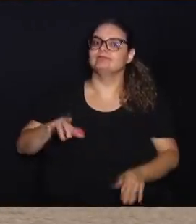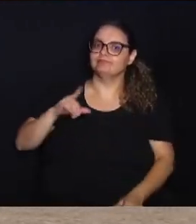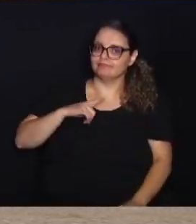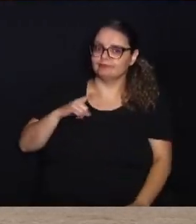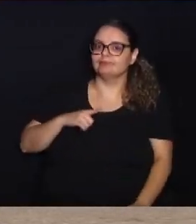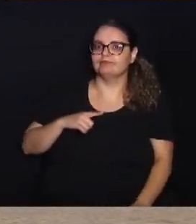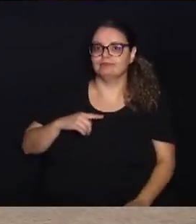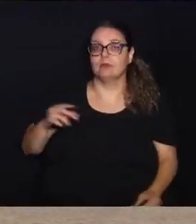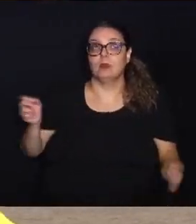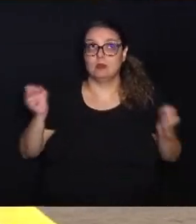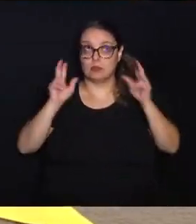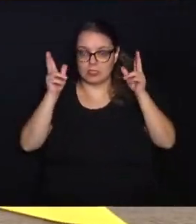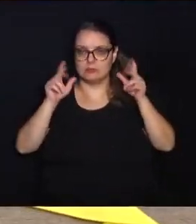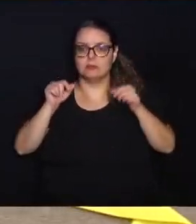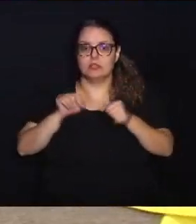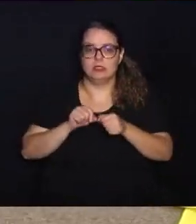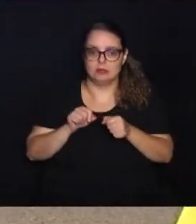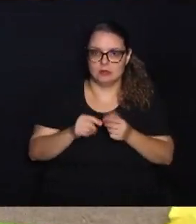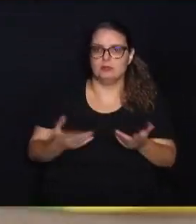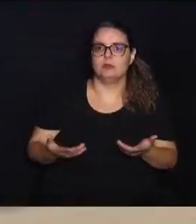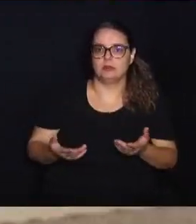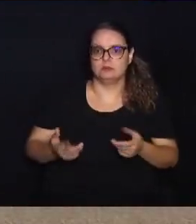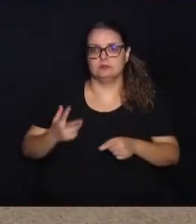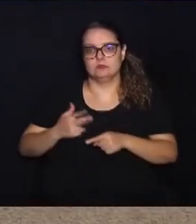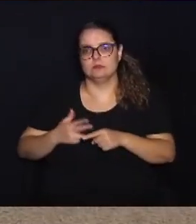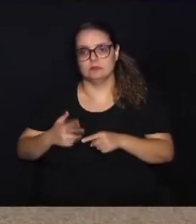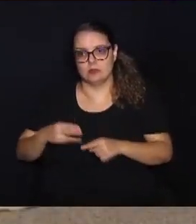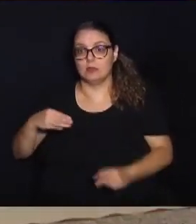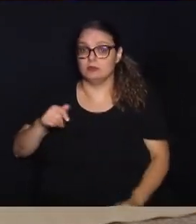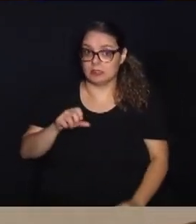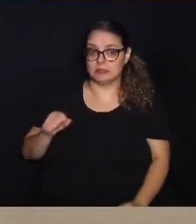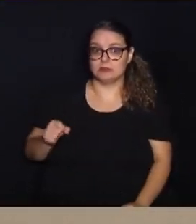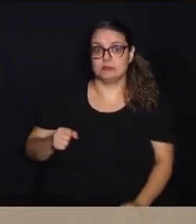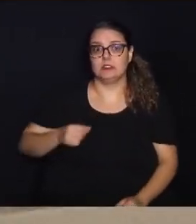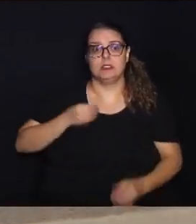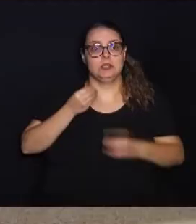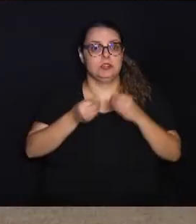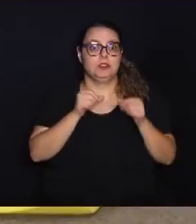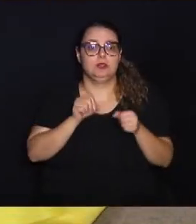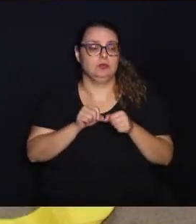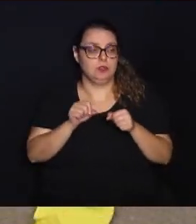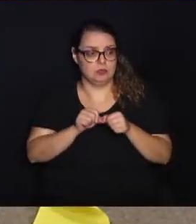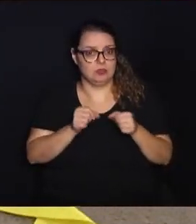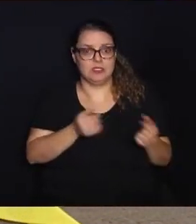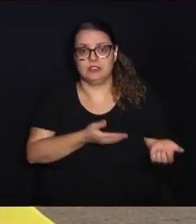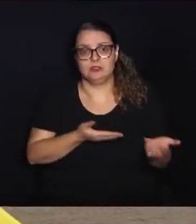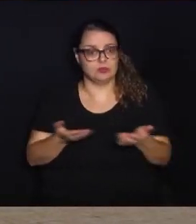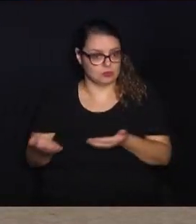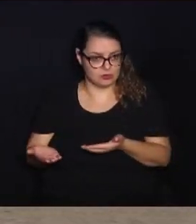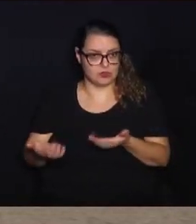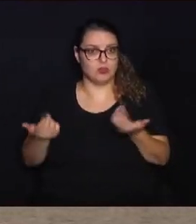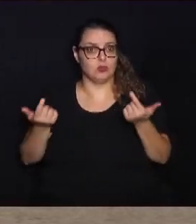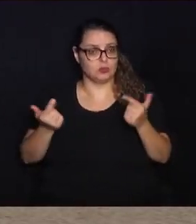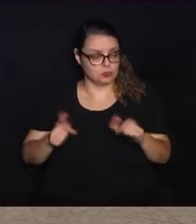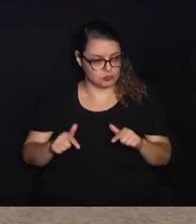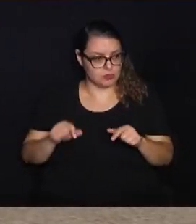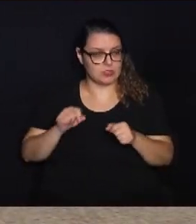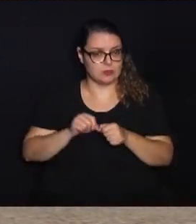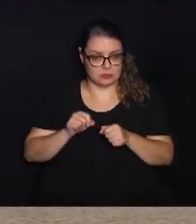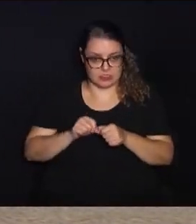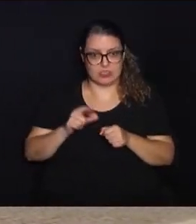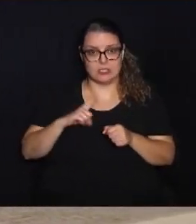cada aparelho? Como que é? Todas as apresentações, independente do aparelho, são feitas no tapete e